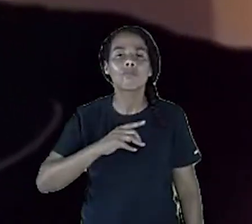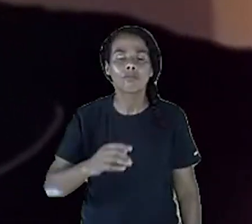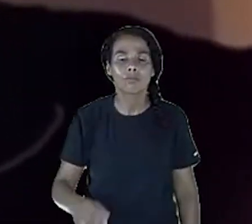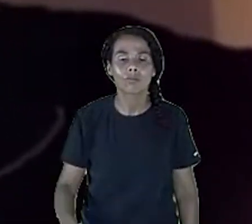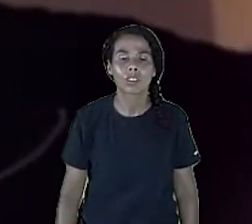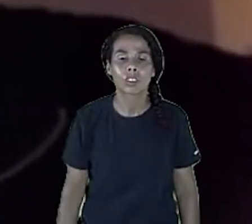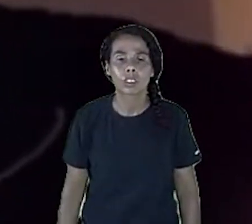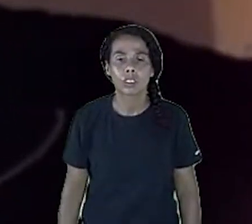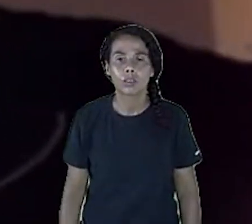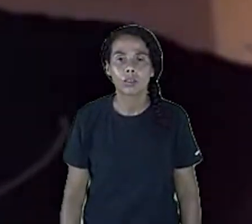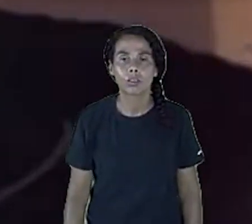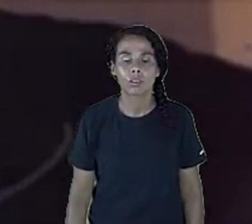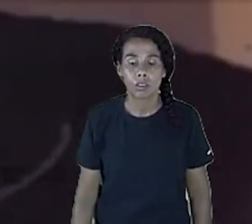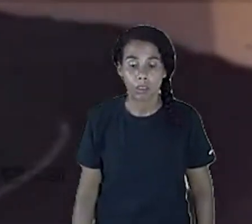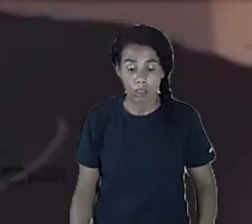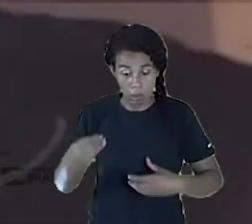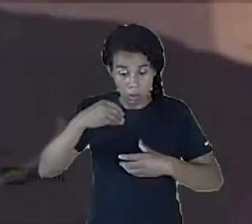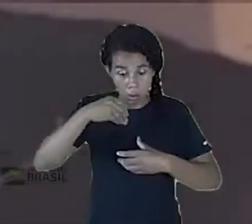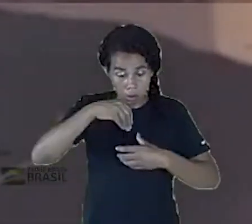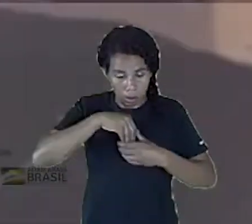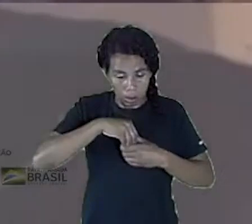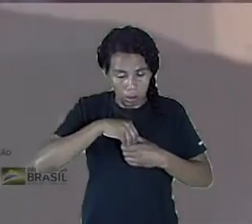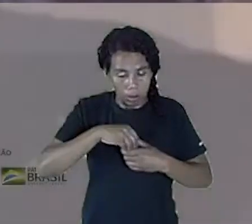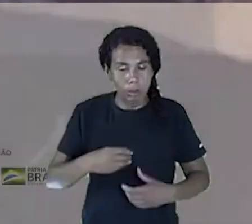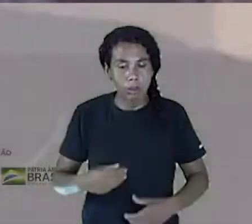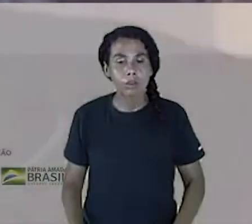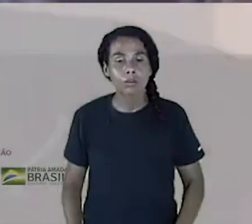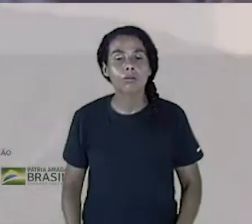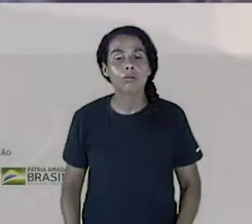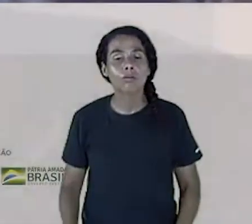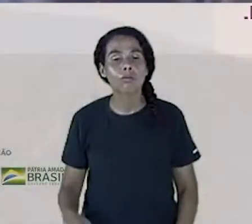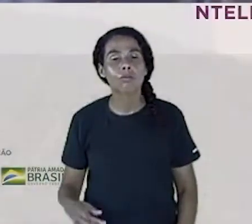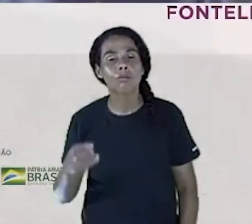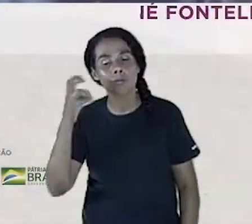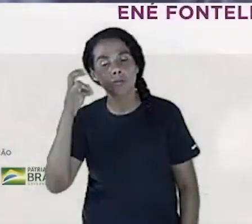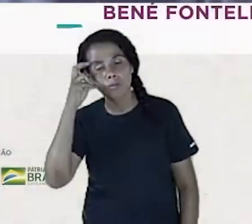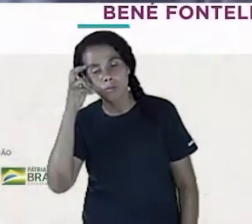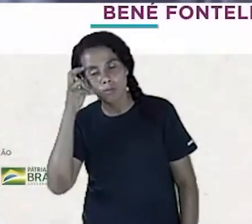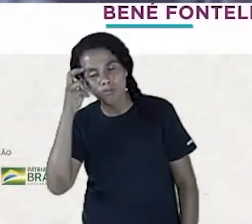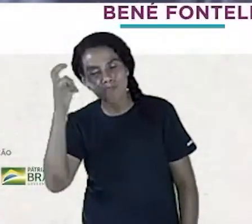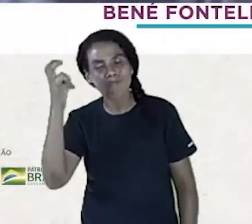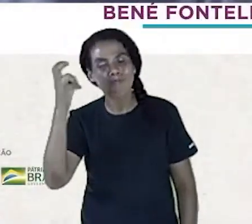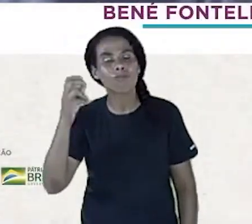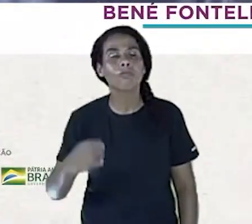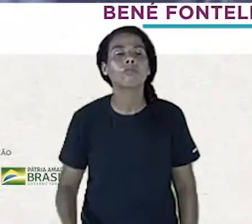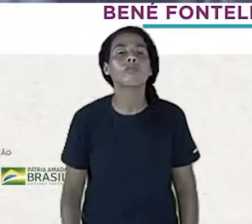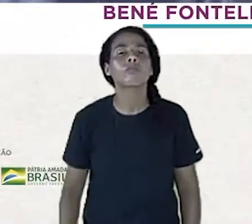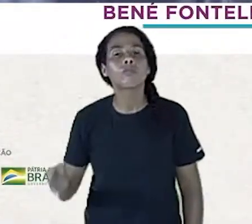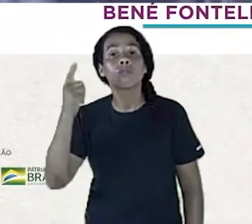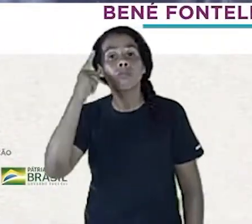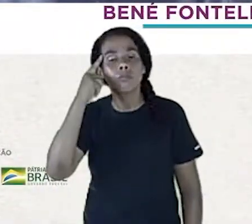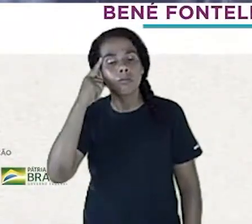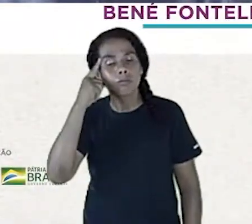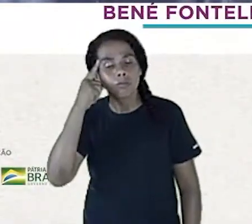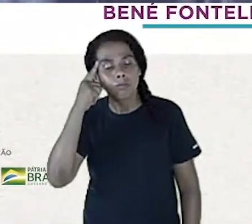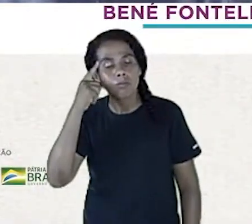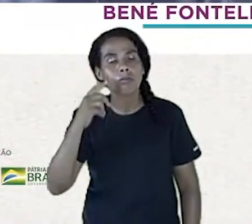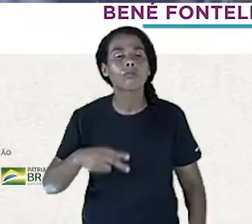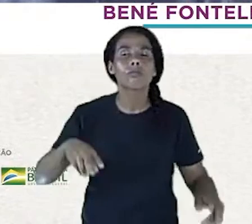Quer dizer, o ser é uma performance. O ser é isso, o ser é essa